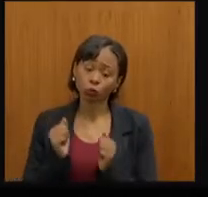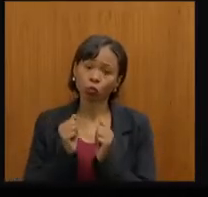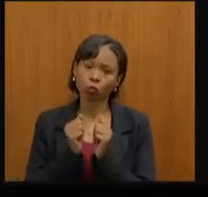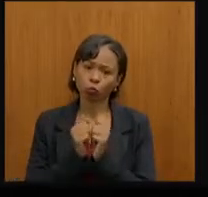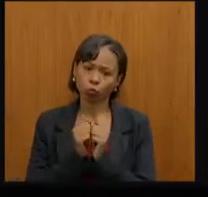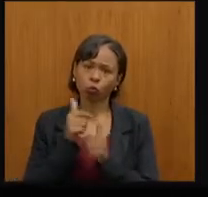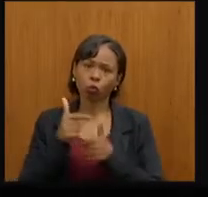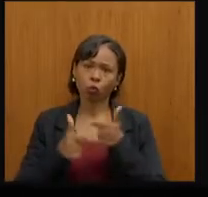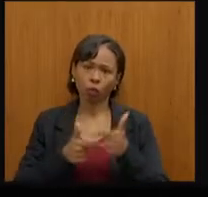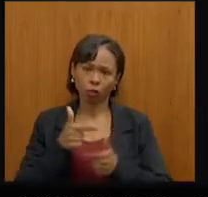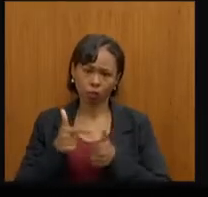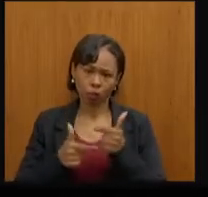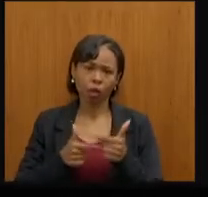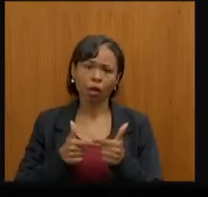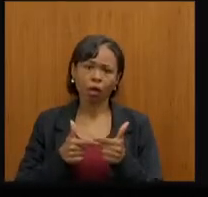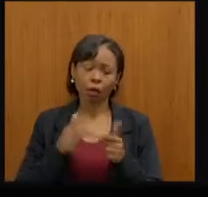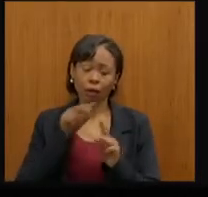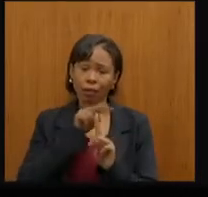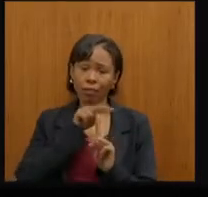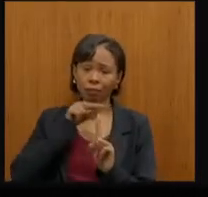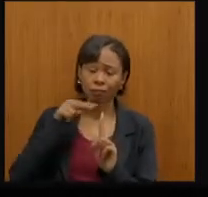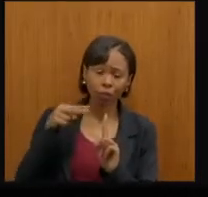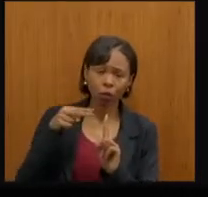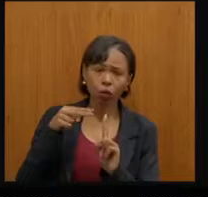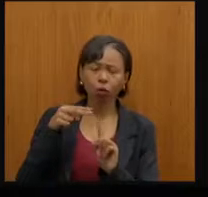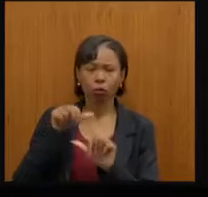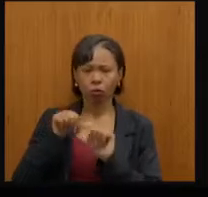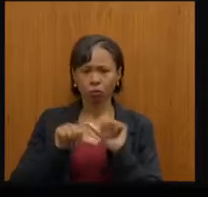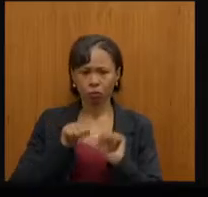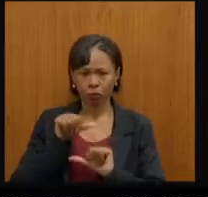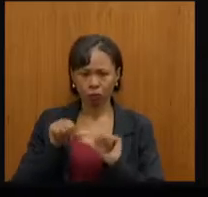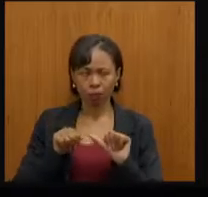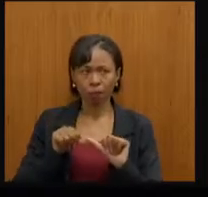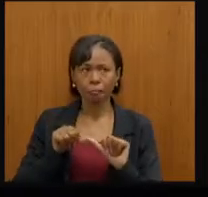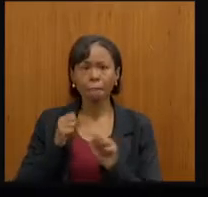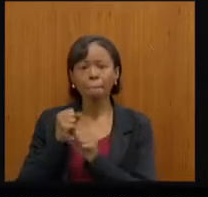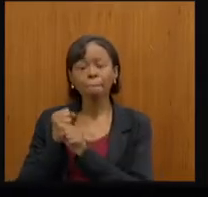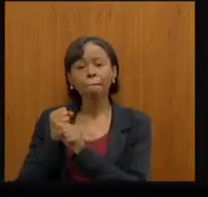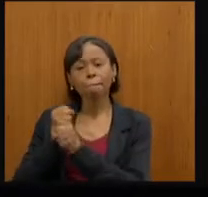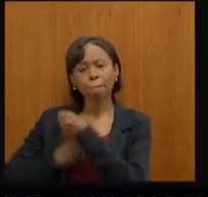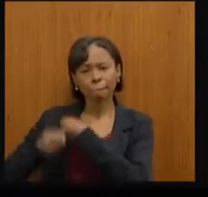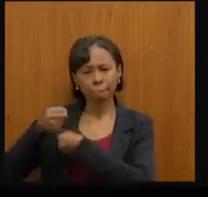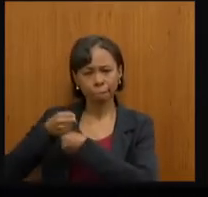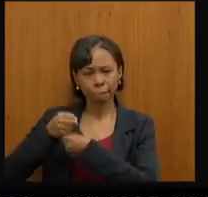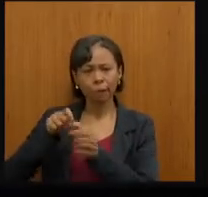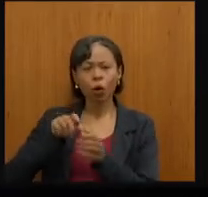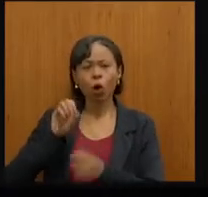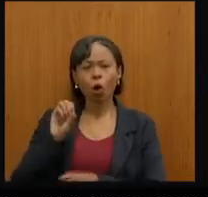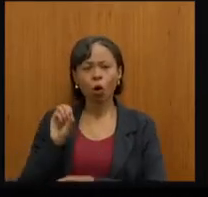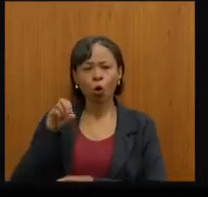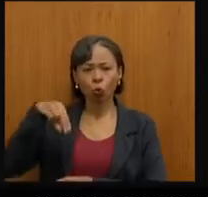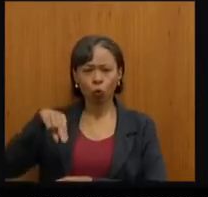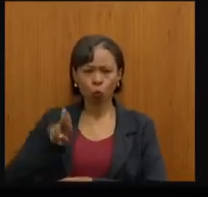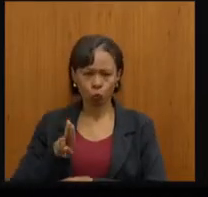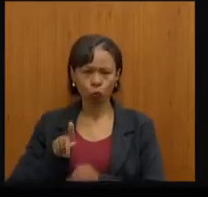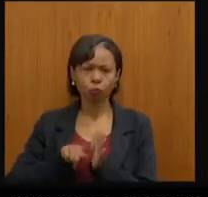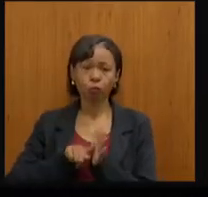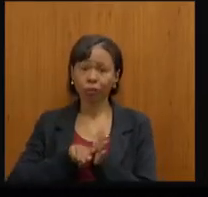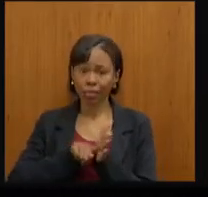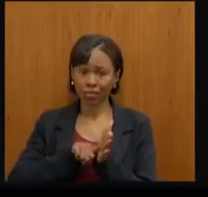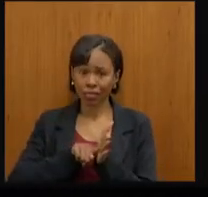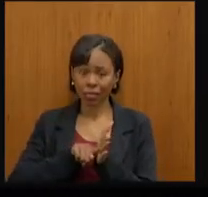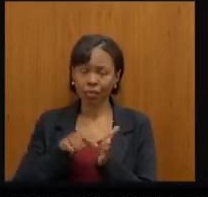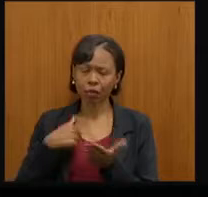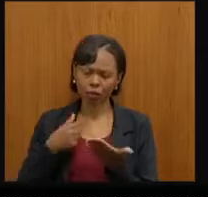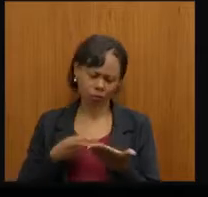esse machismo mudar essa visão o ano passado tá aí uma pesquisa da ONU e que me emprestou